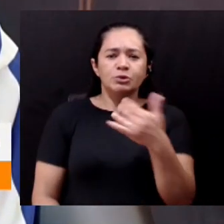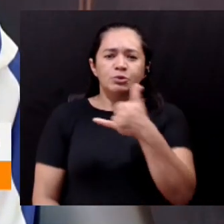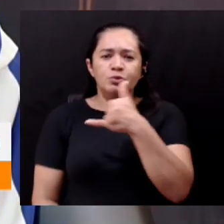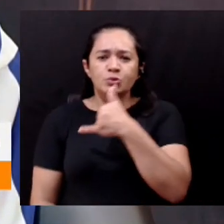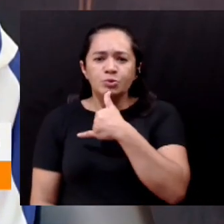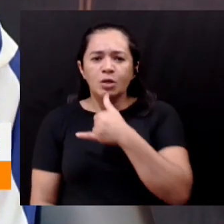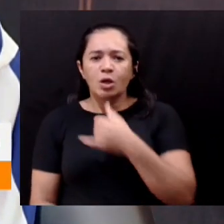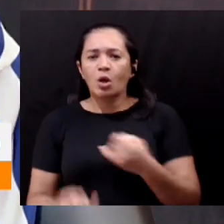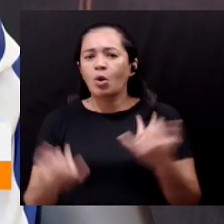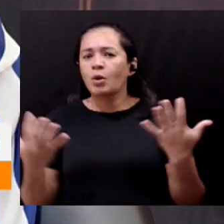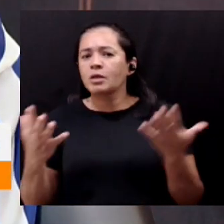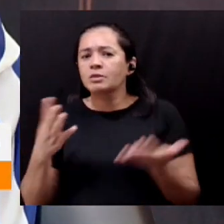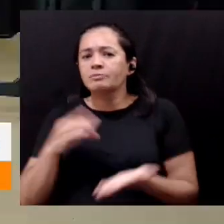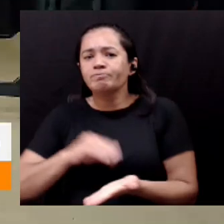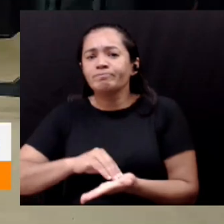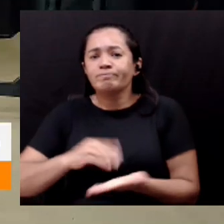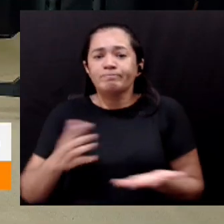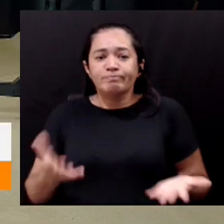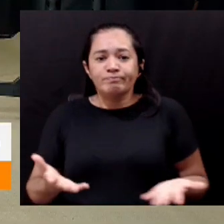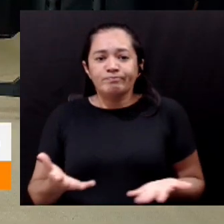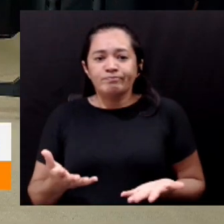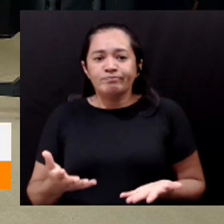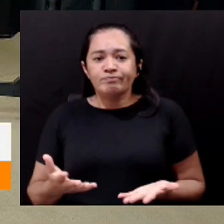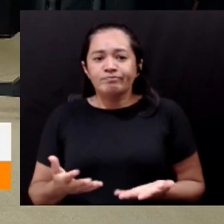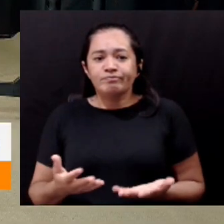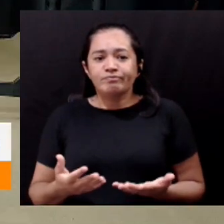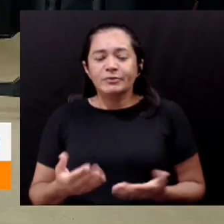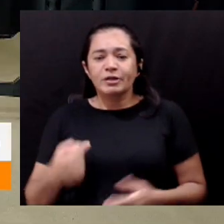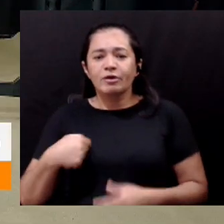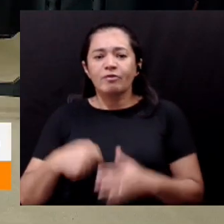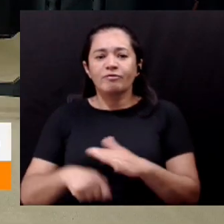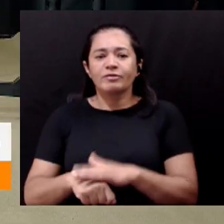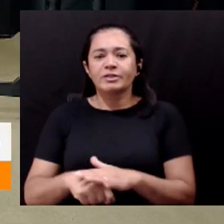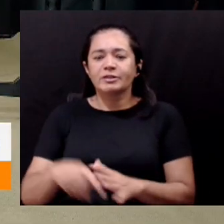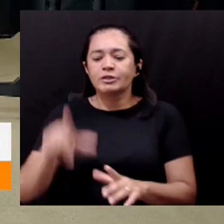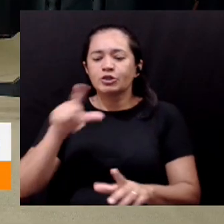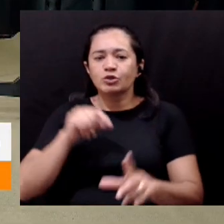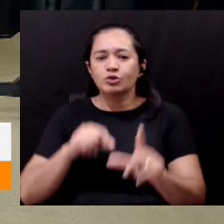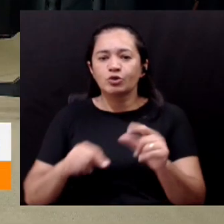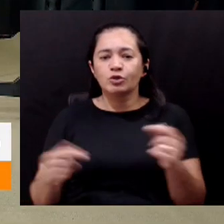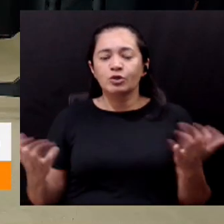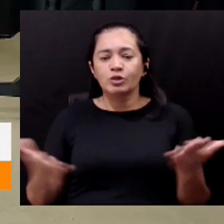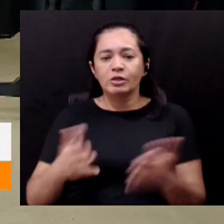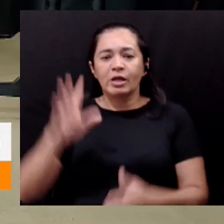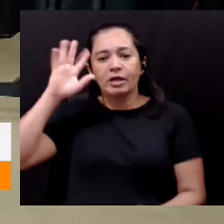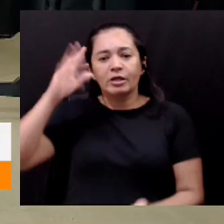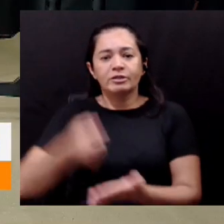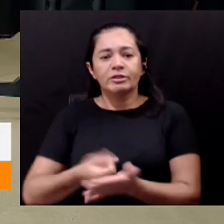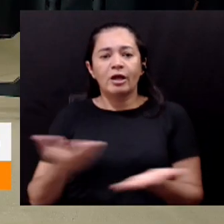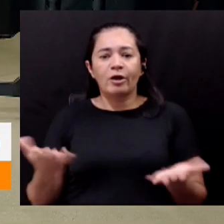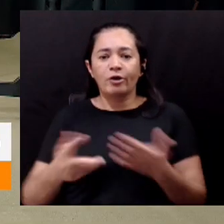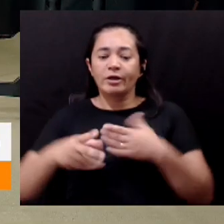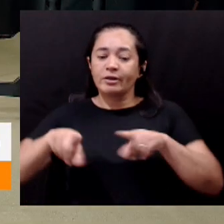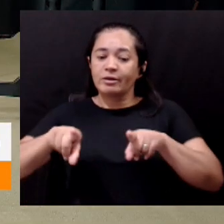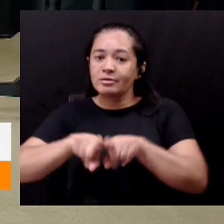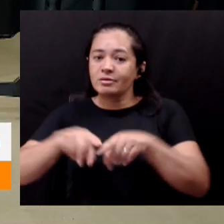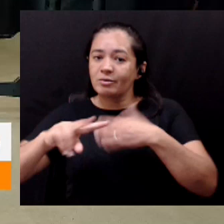faltas, né, que acabam me fazendo tomar as decisões que eu tomo agora e que consequências essas decisões têm. Muito